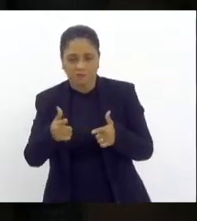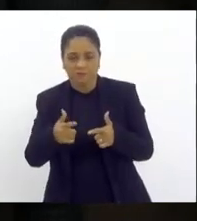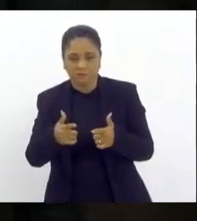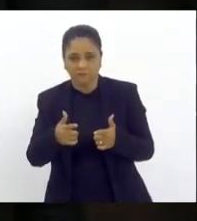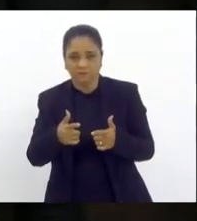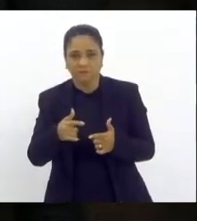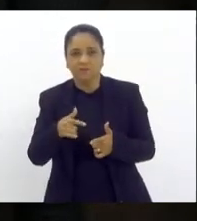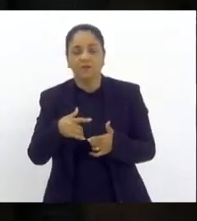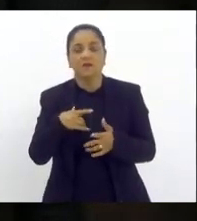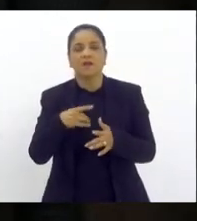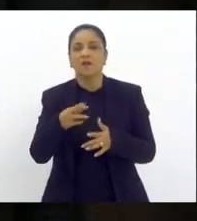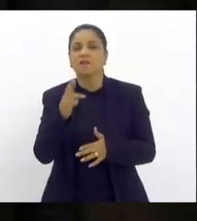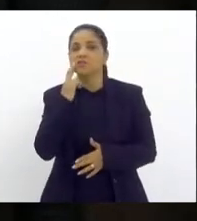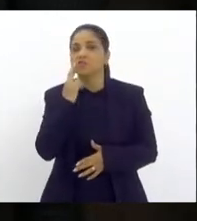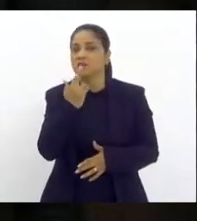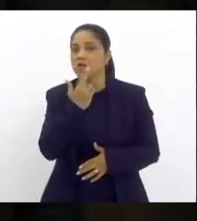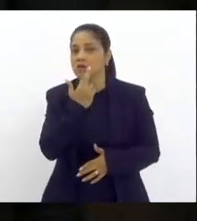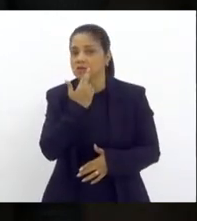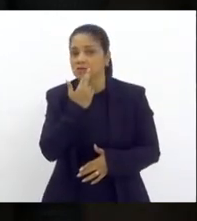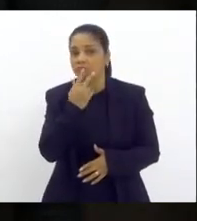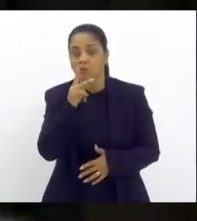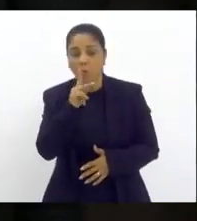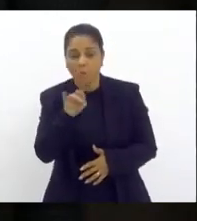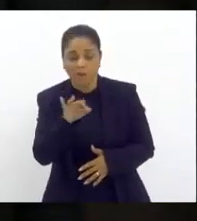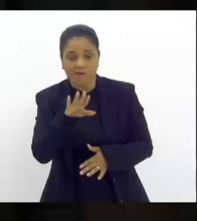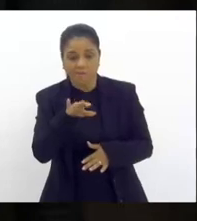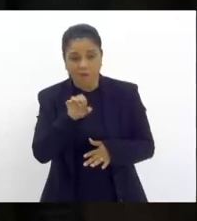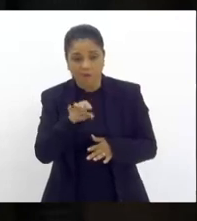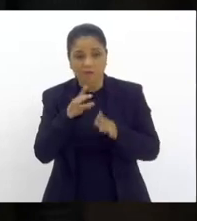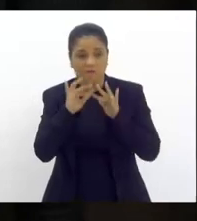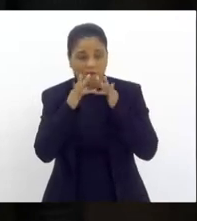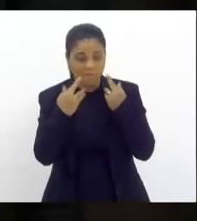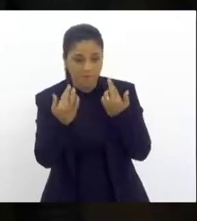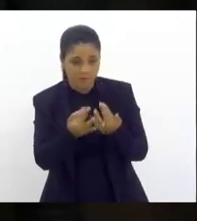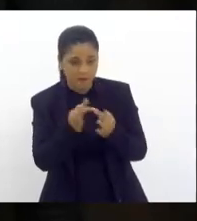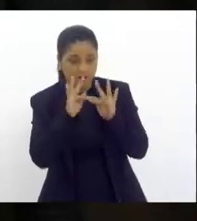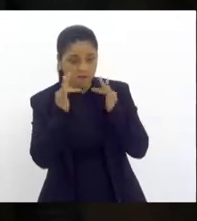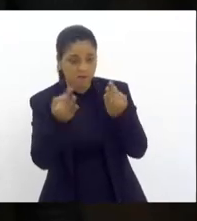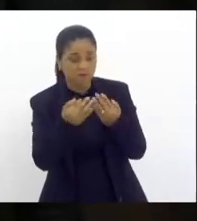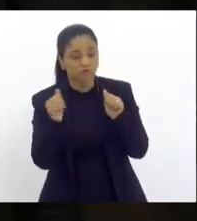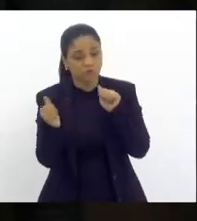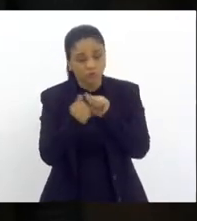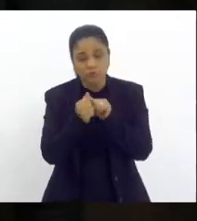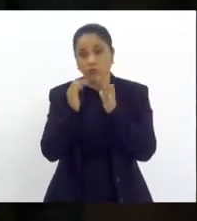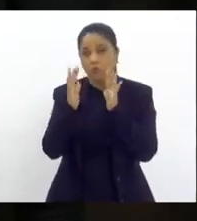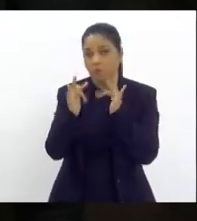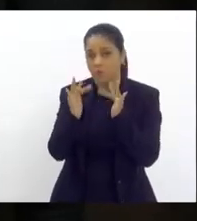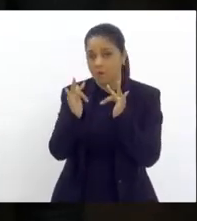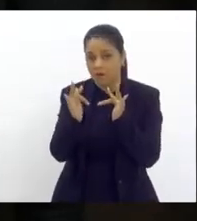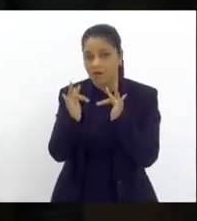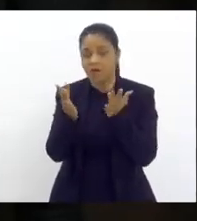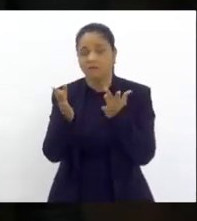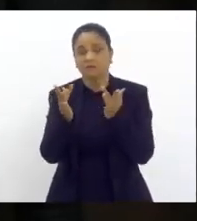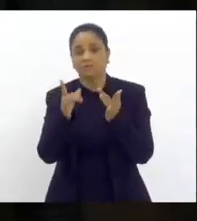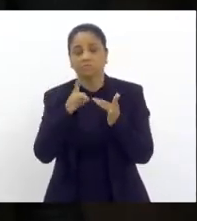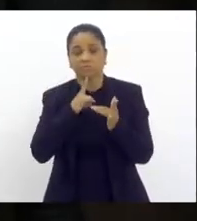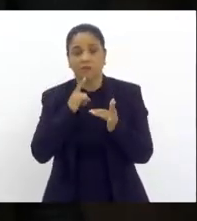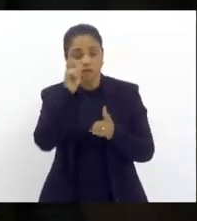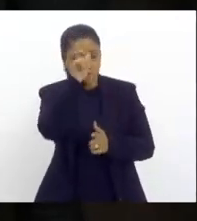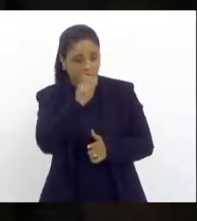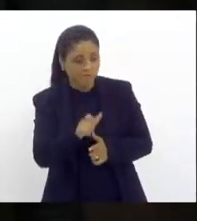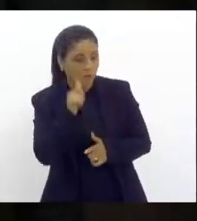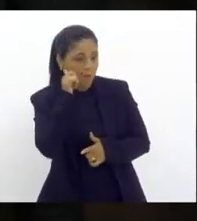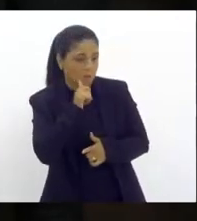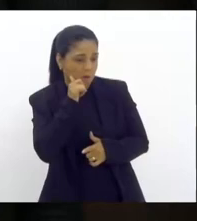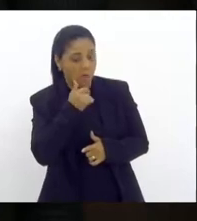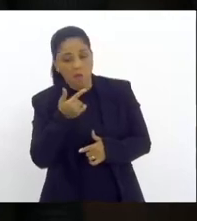um restaurante, né? Que o pai está ali, a família, ou você com a sua namorada, ou até mesmo uma mulher qualquer com